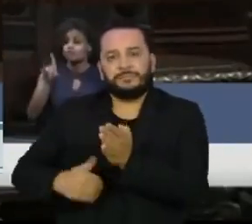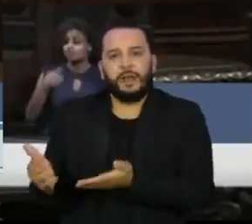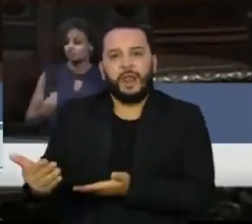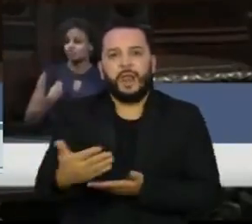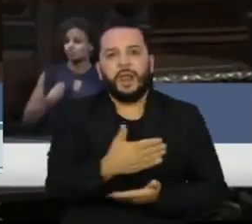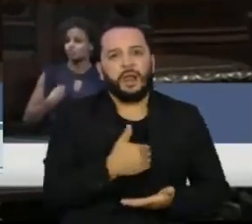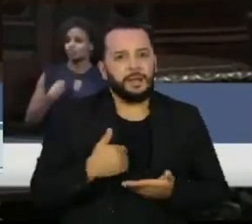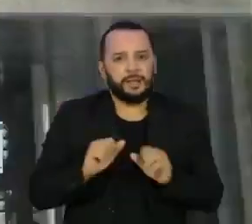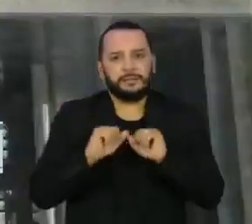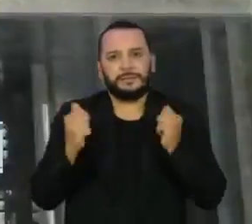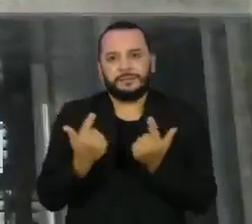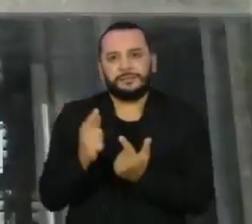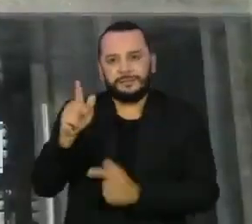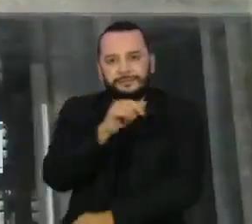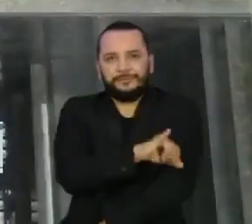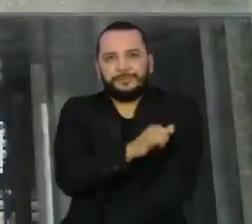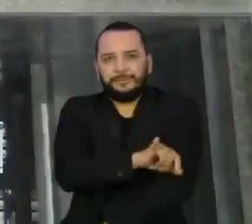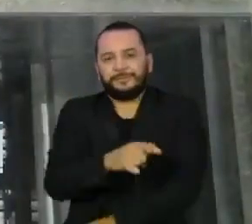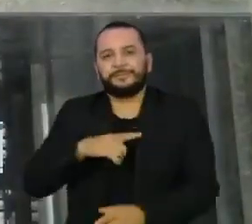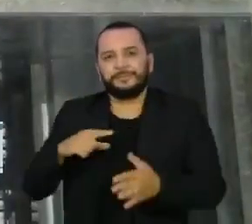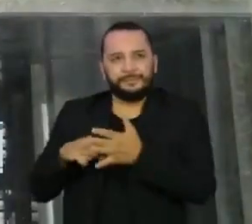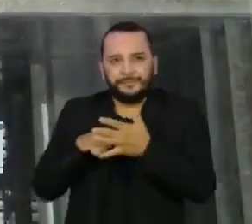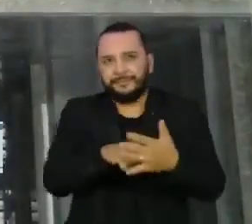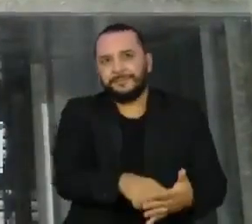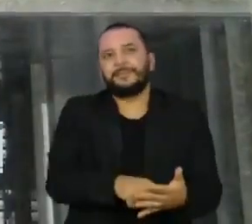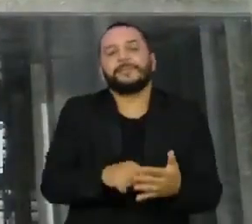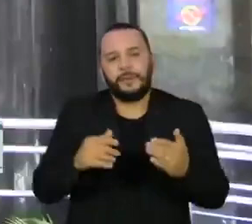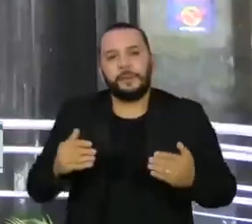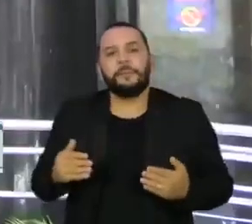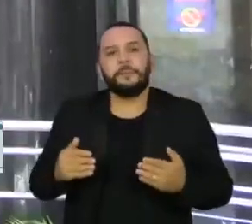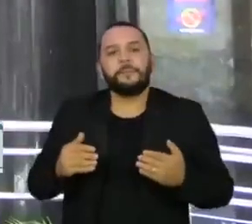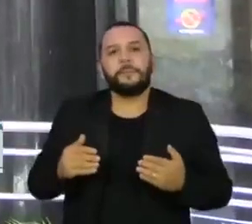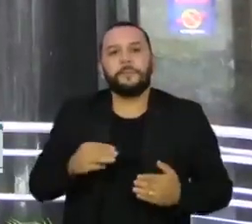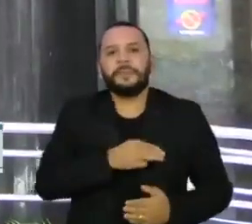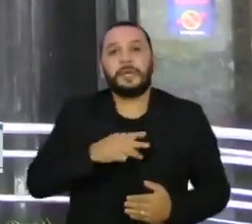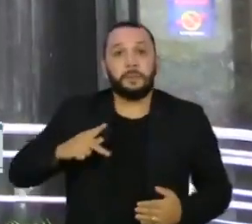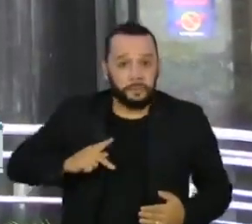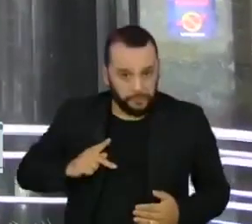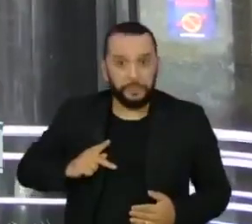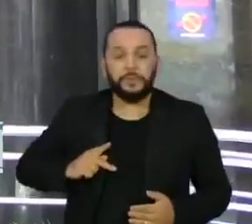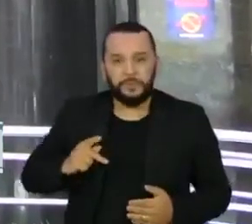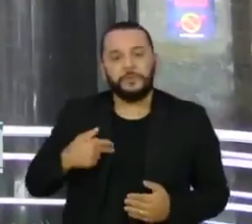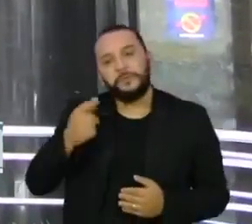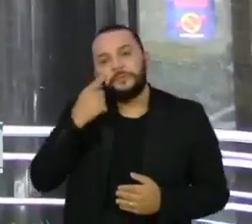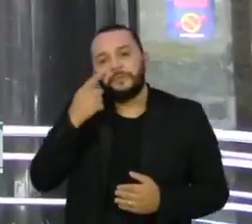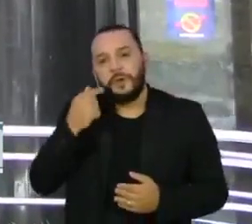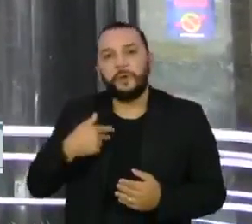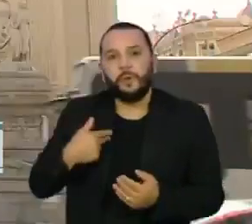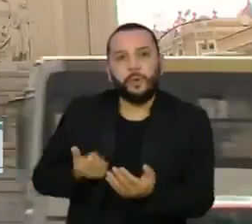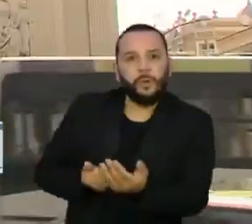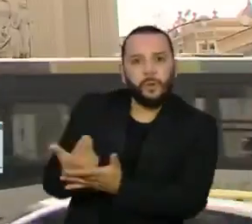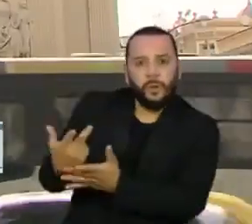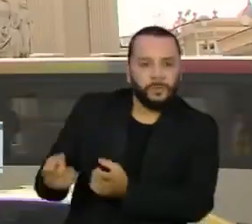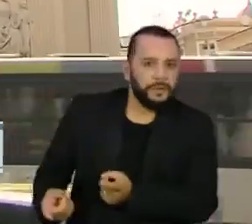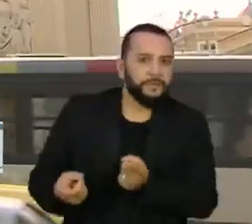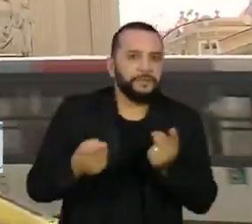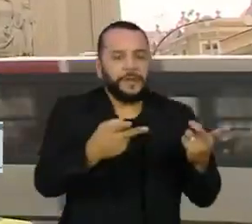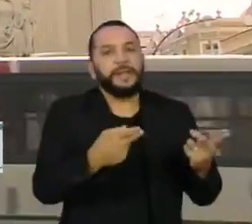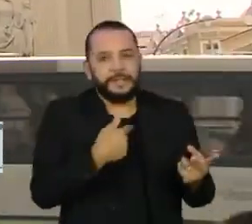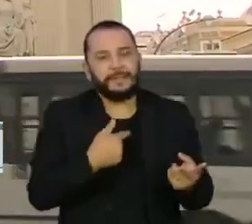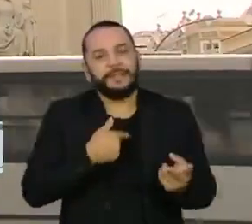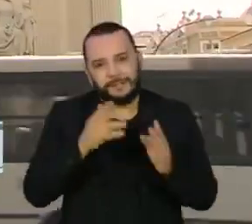Legislativa do Rio de Janeiro a denúncia oferecida pelo Ministério Público também ligava a operação e venda de imóveis a